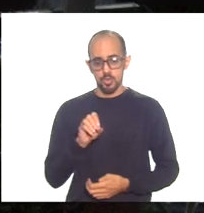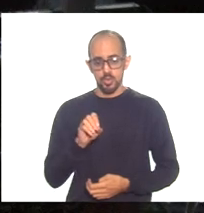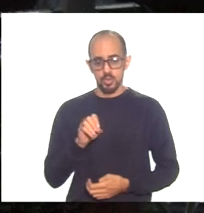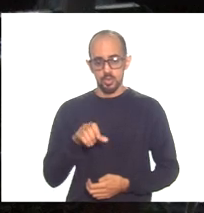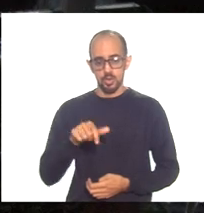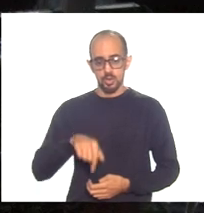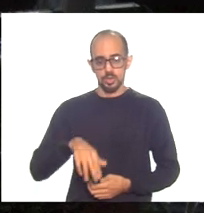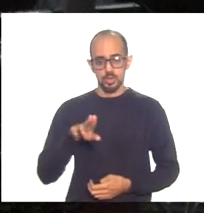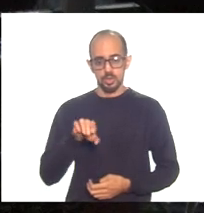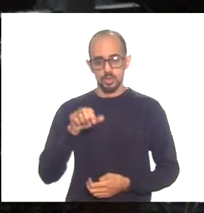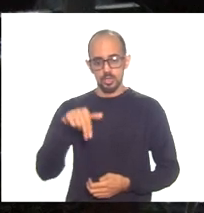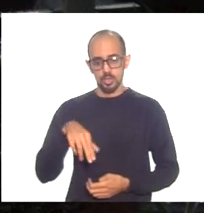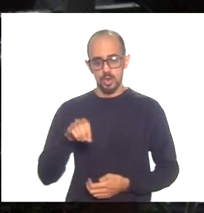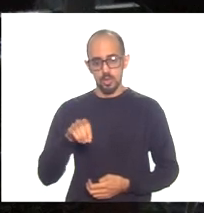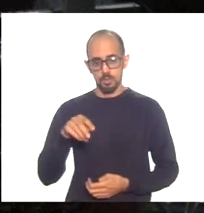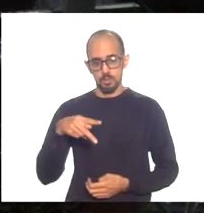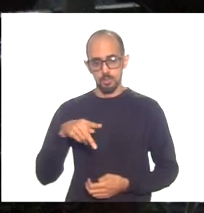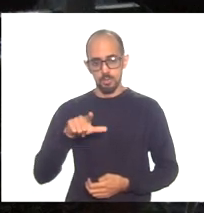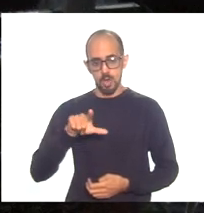Kinoplock.